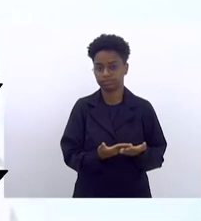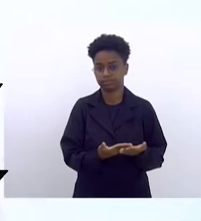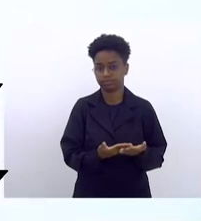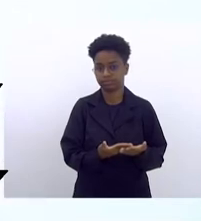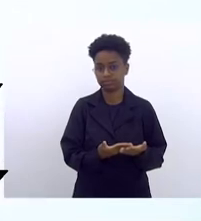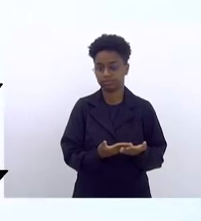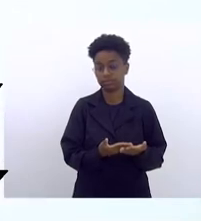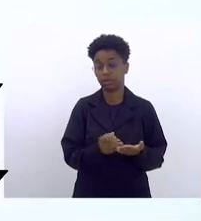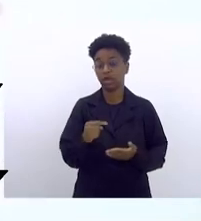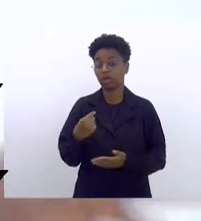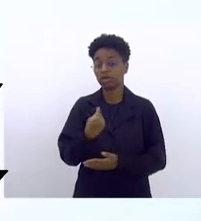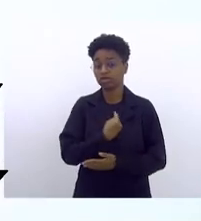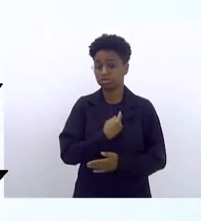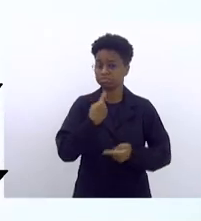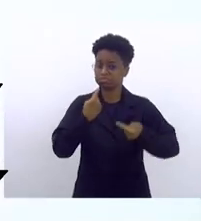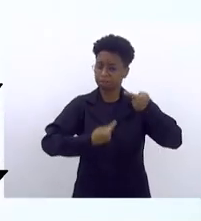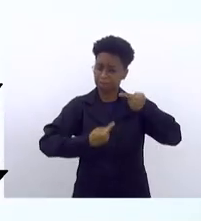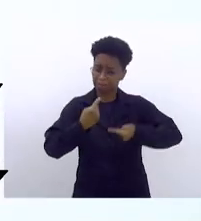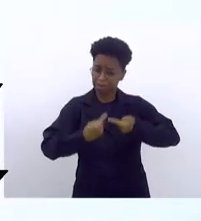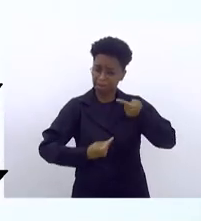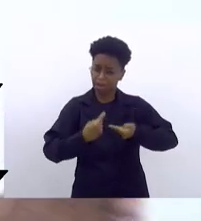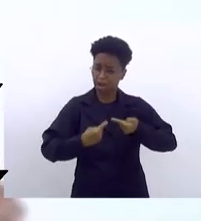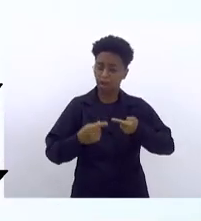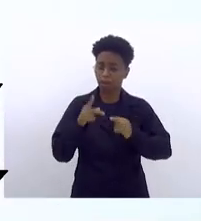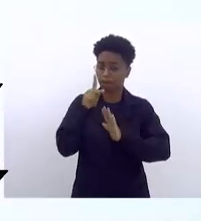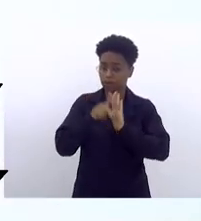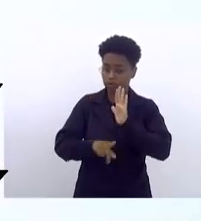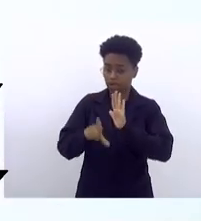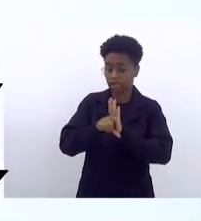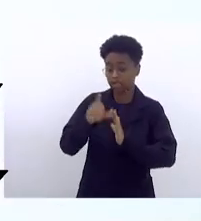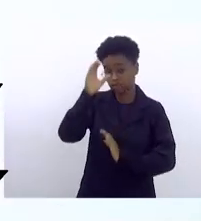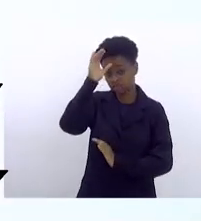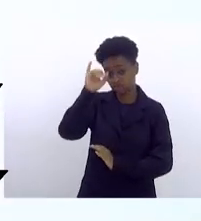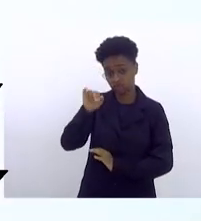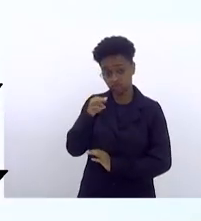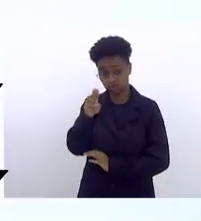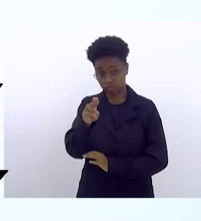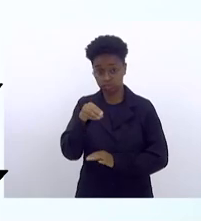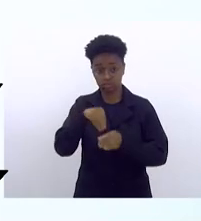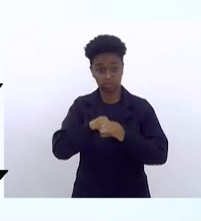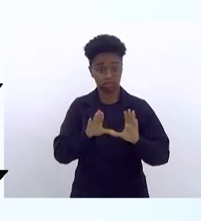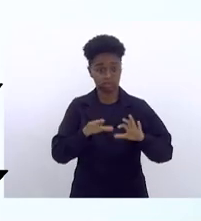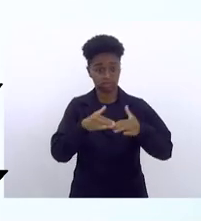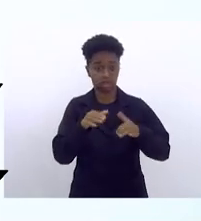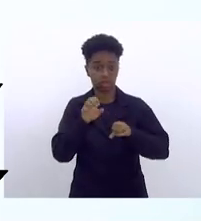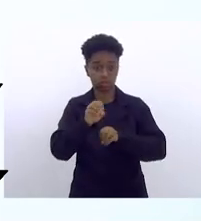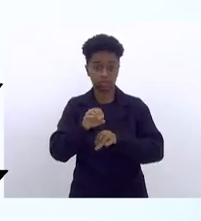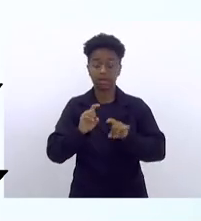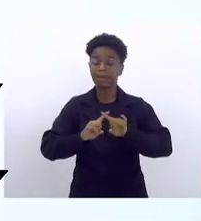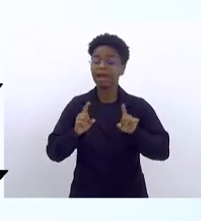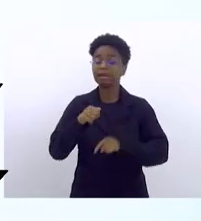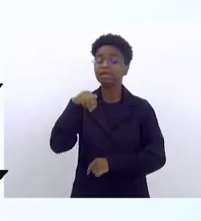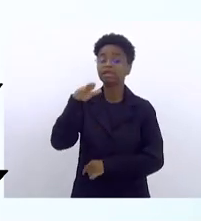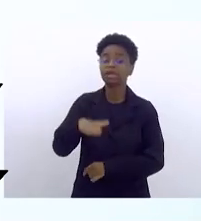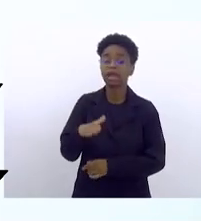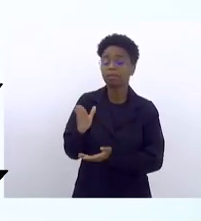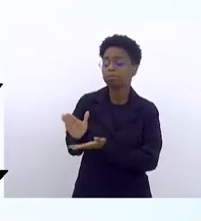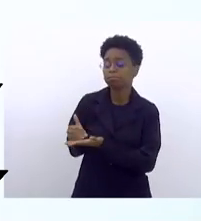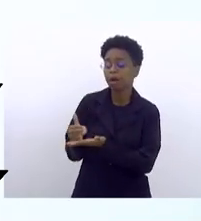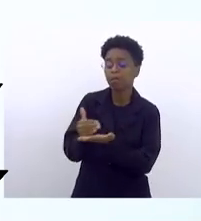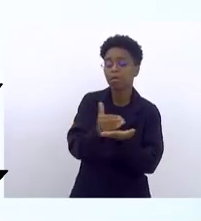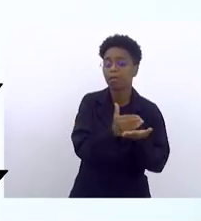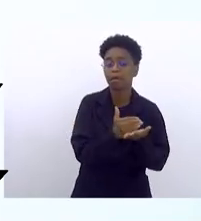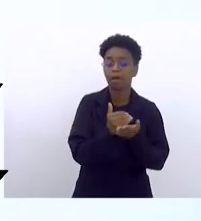nós fazemos um bom debate sobre o projeto da Tia Ju na comissão de educação e quem vai fazer a coleta dos dados